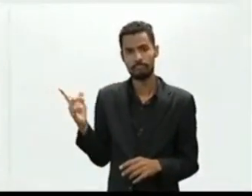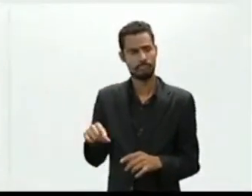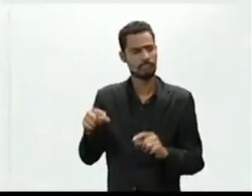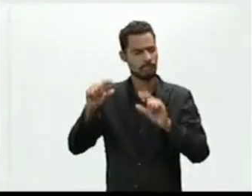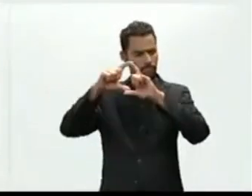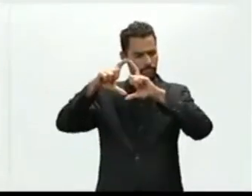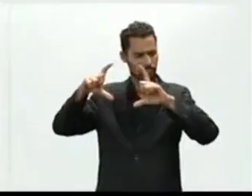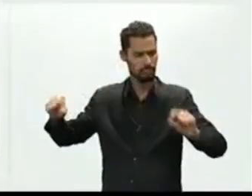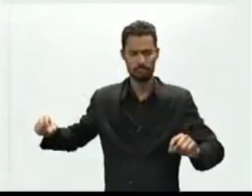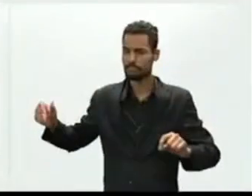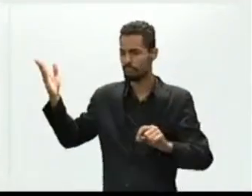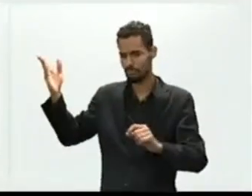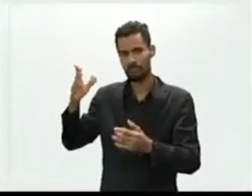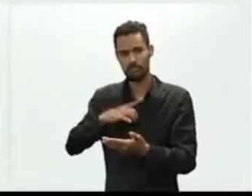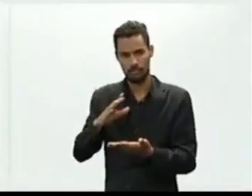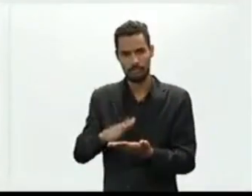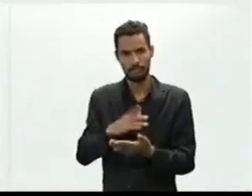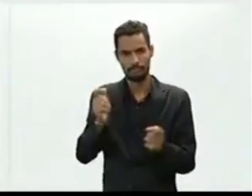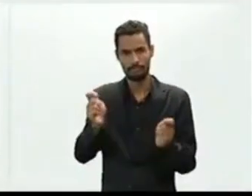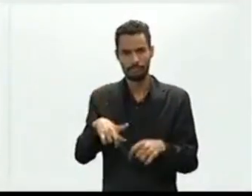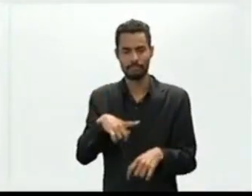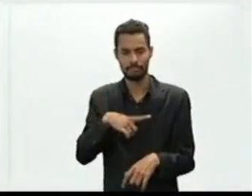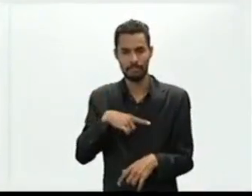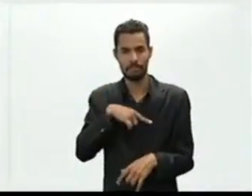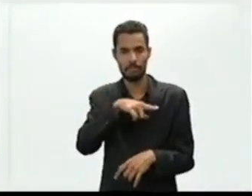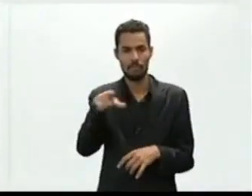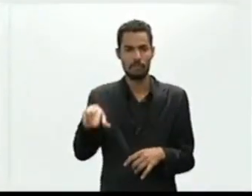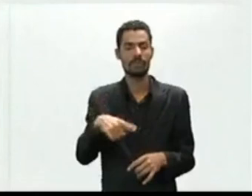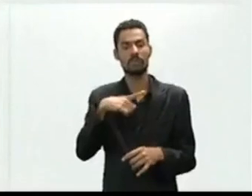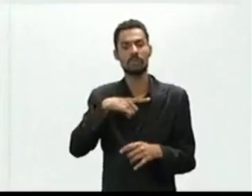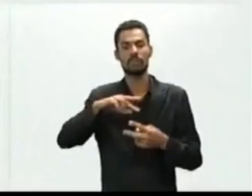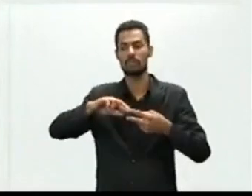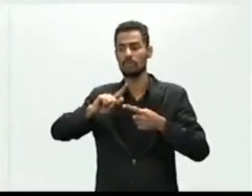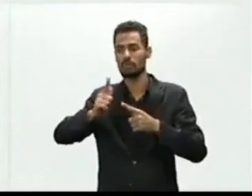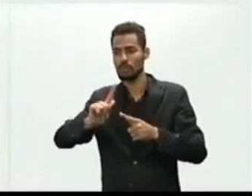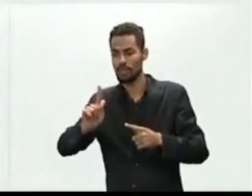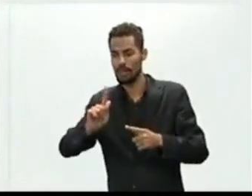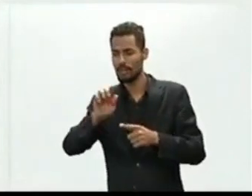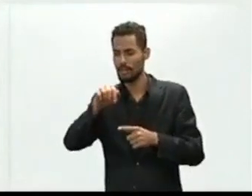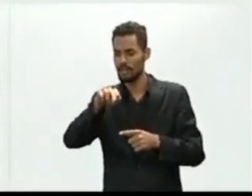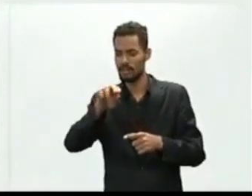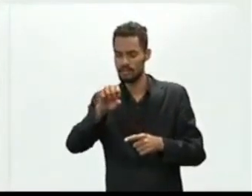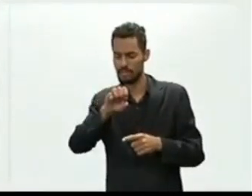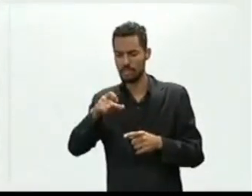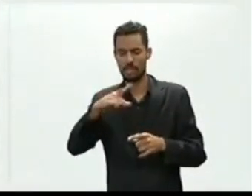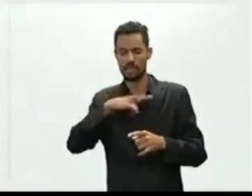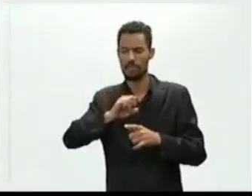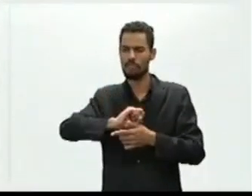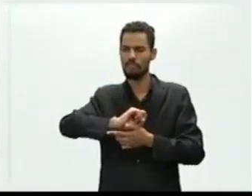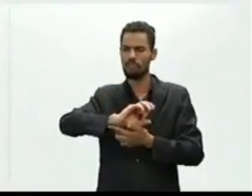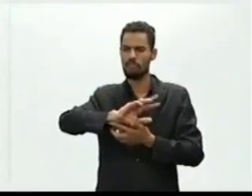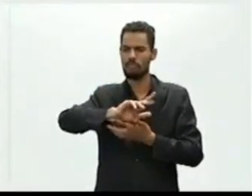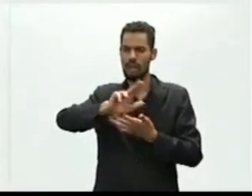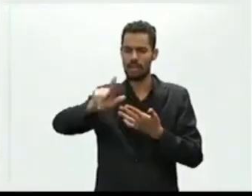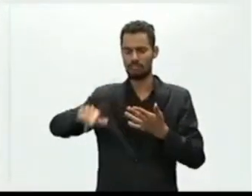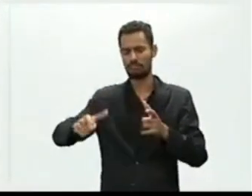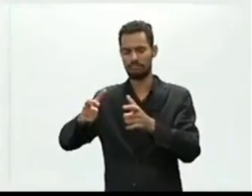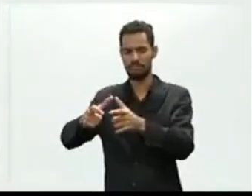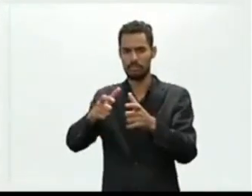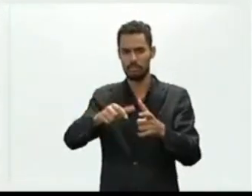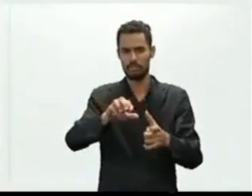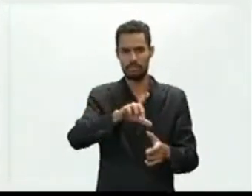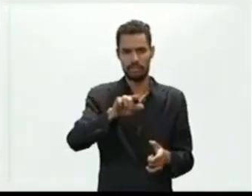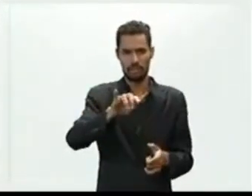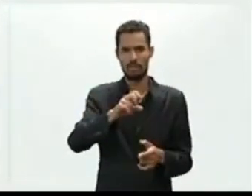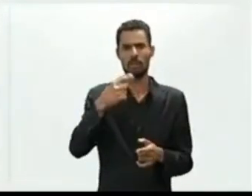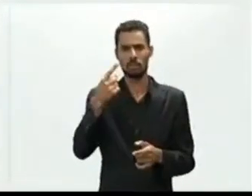gráfico aí, que está no nosso material também. Então você insere genes e você vai ter a propagação desses genes para células filhas, né? O que a